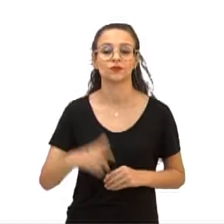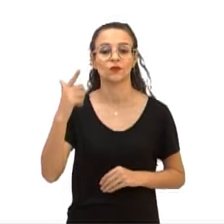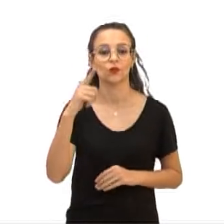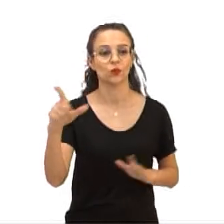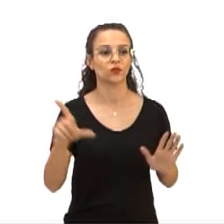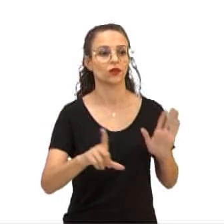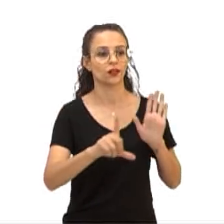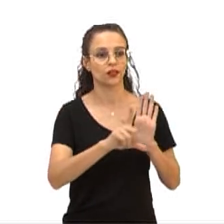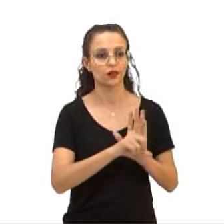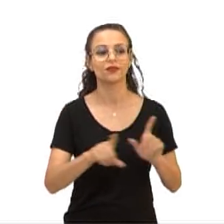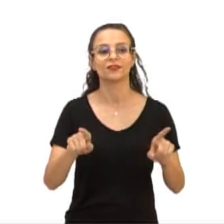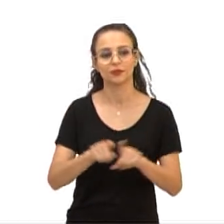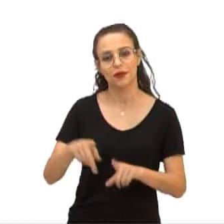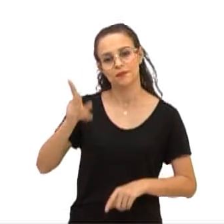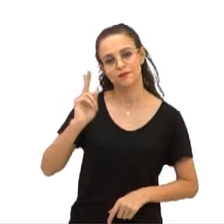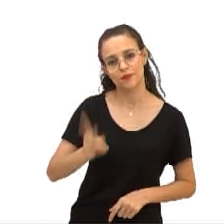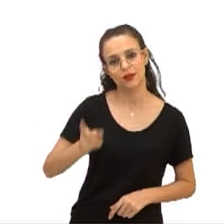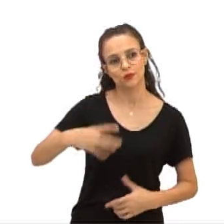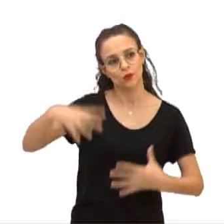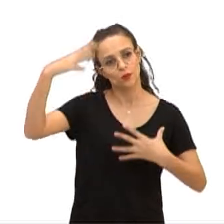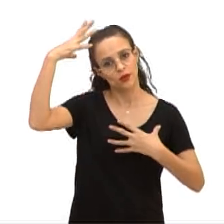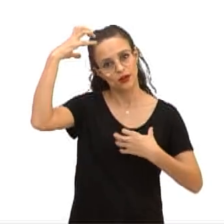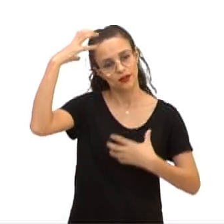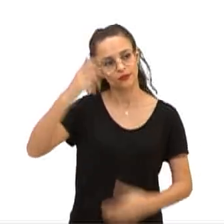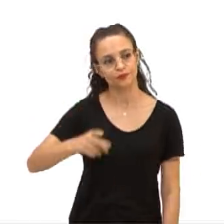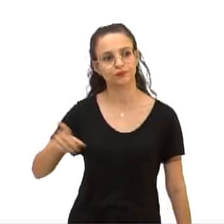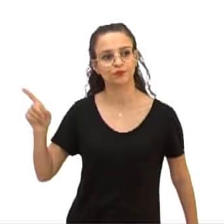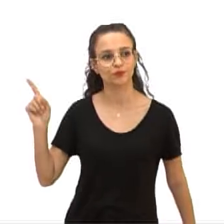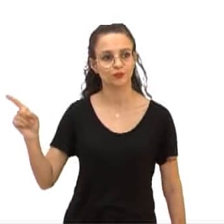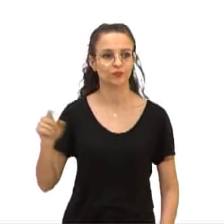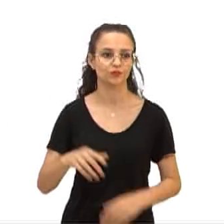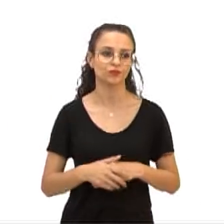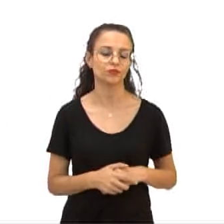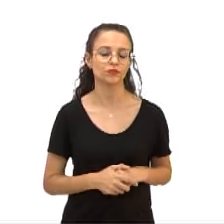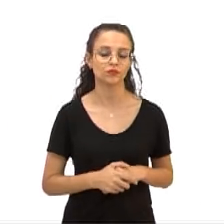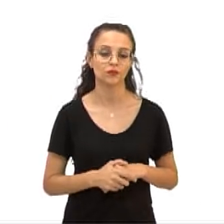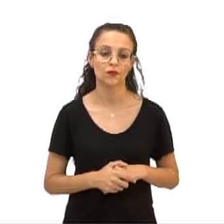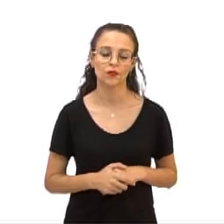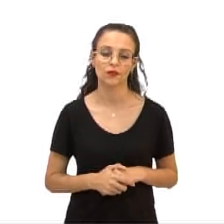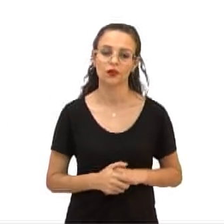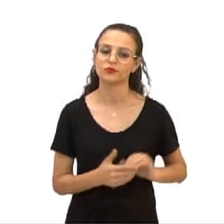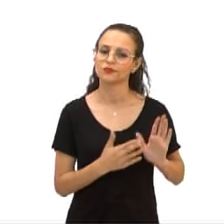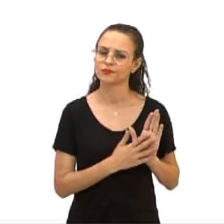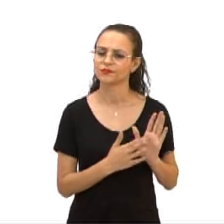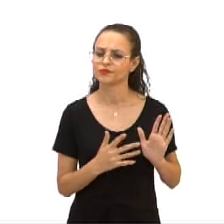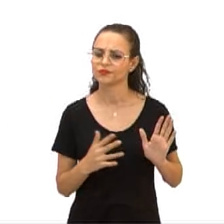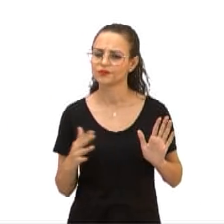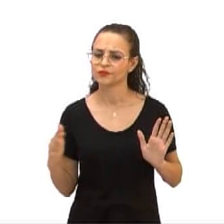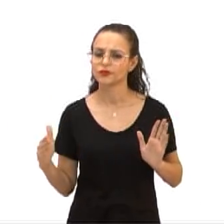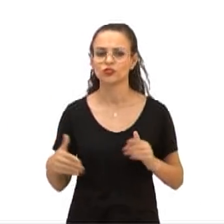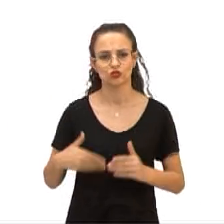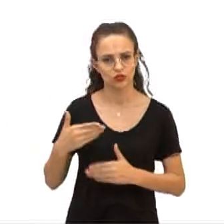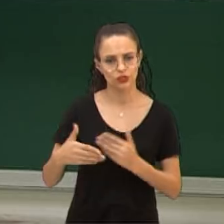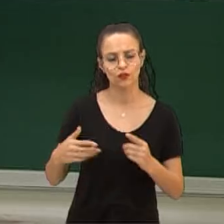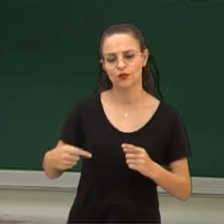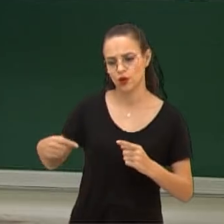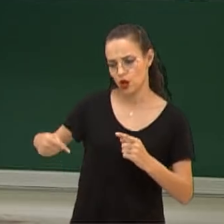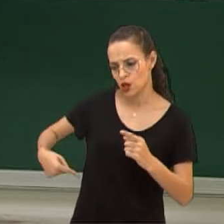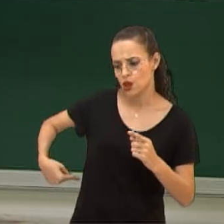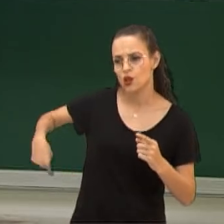com o mesmo macaco-aranha. Vejam só, o macaco-aranha, então, ao longo do tempo, desenvolveu aquela cauda